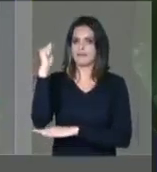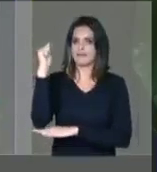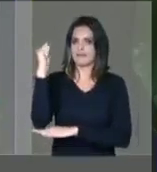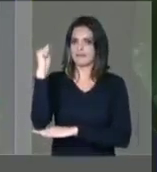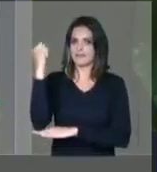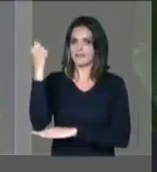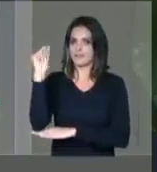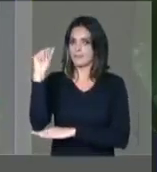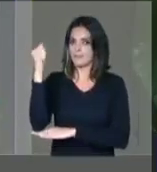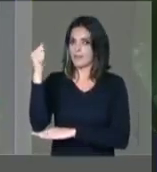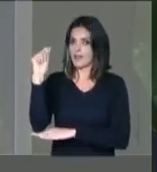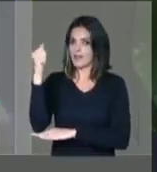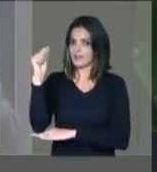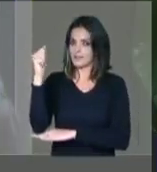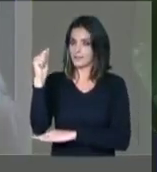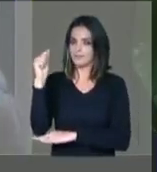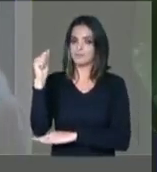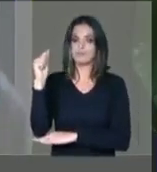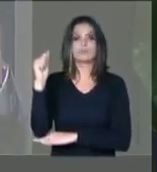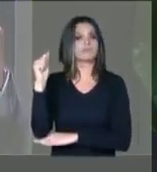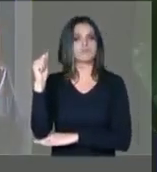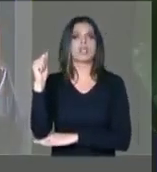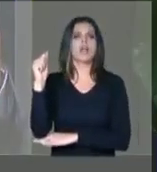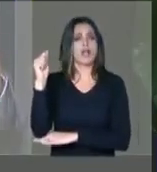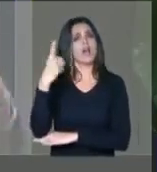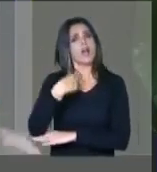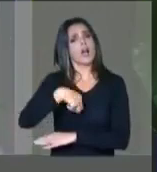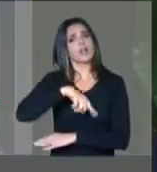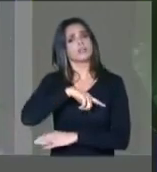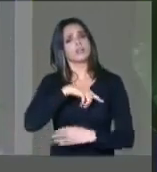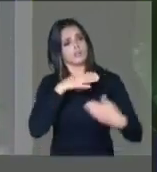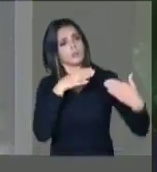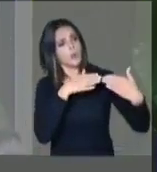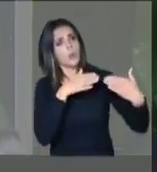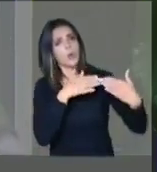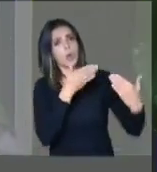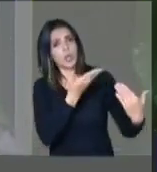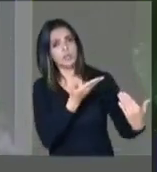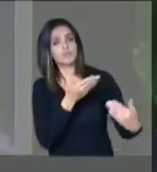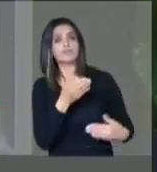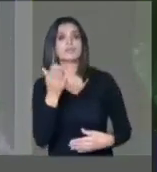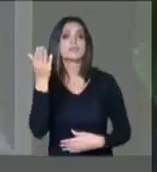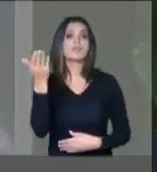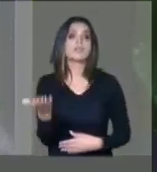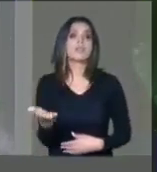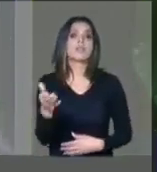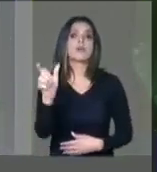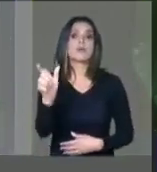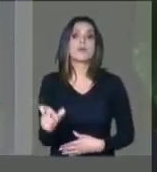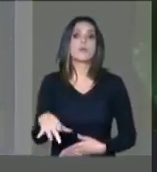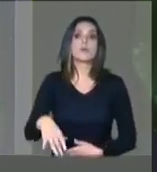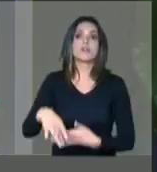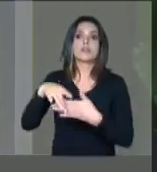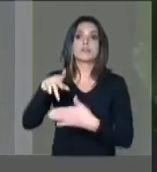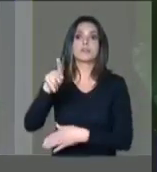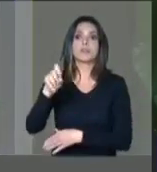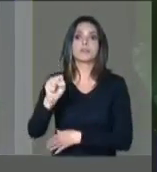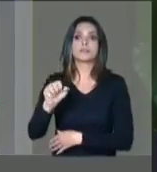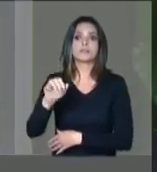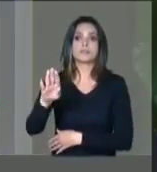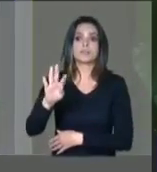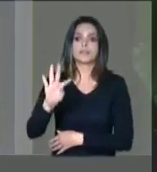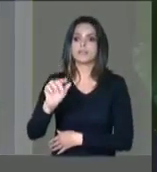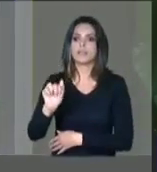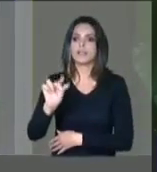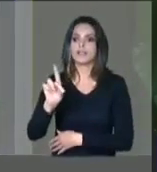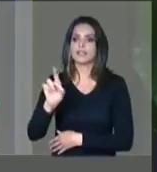de saída que nós não somos contrários, como, por exemplo, disse há pouco o líder do PSB, deputado